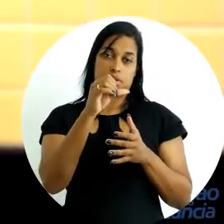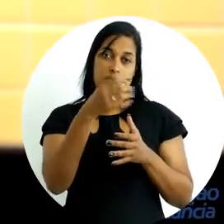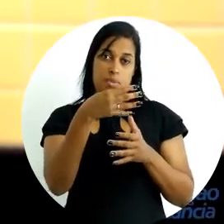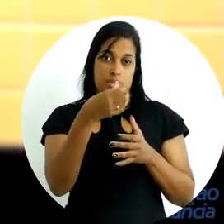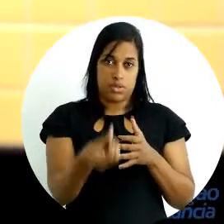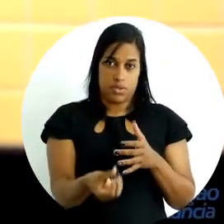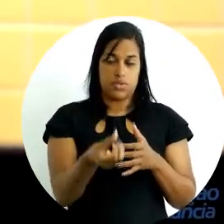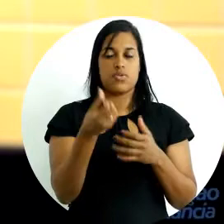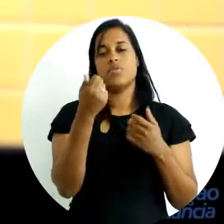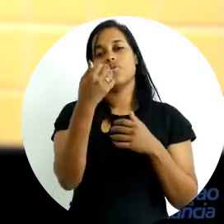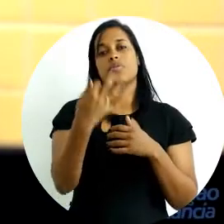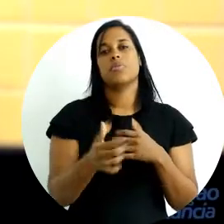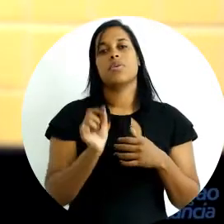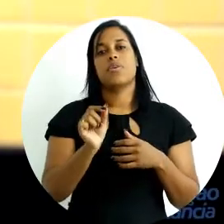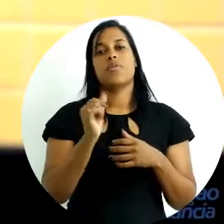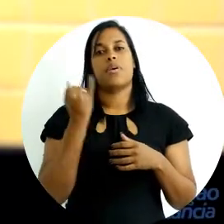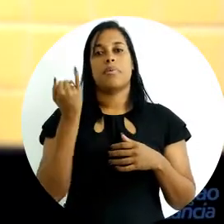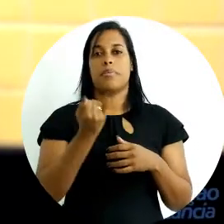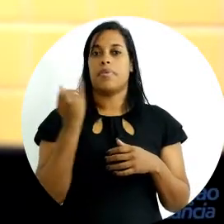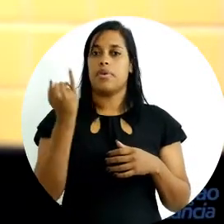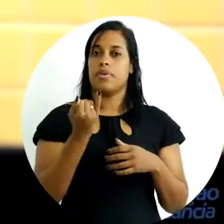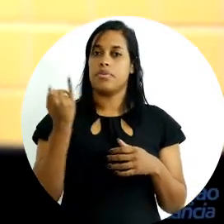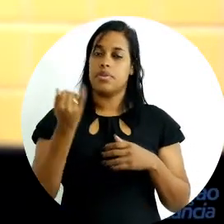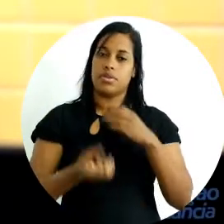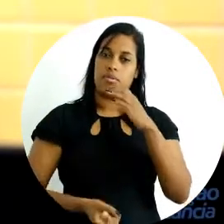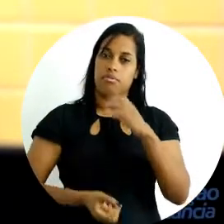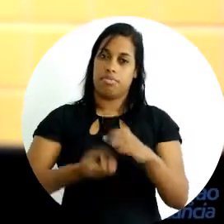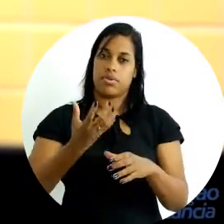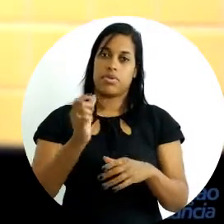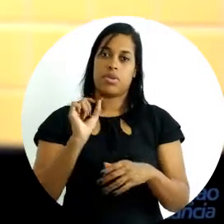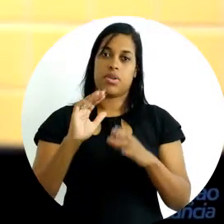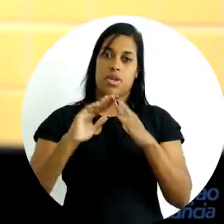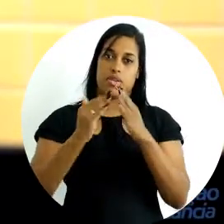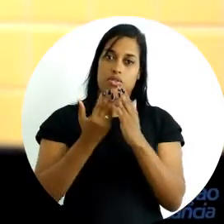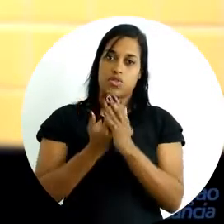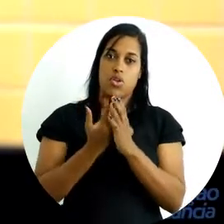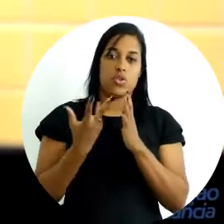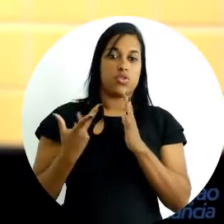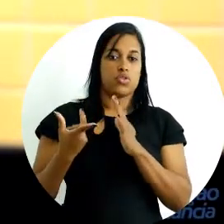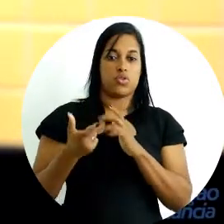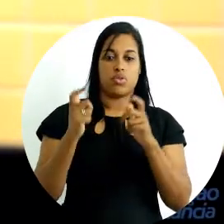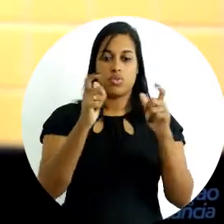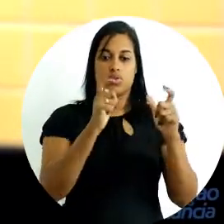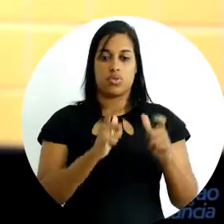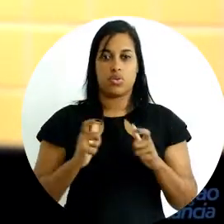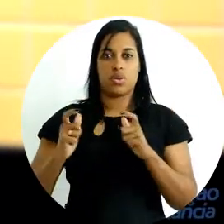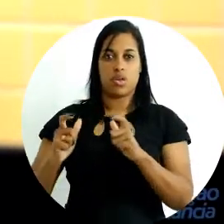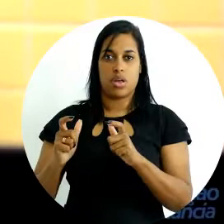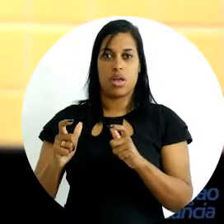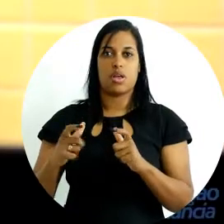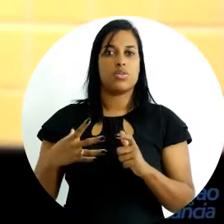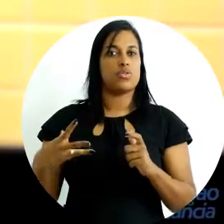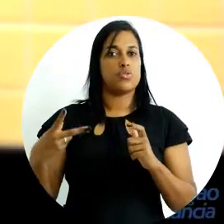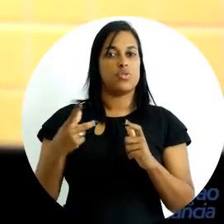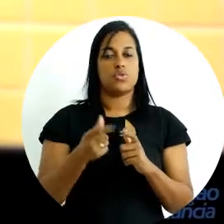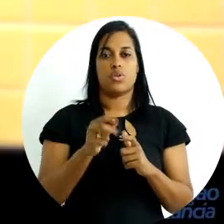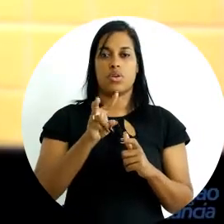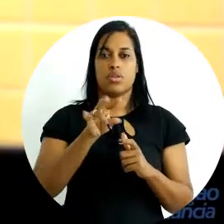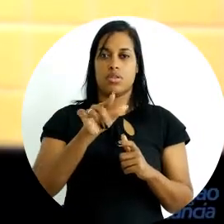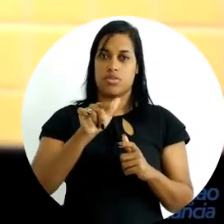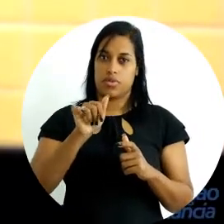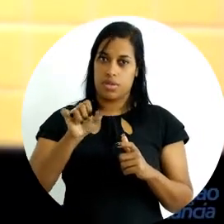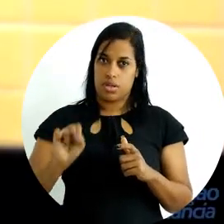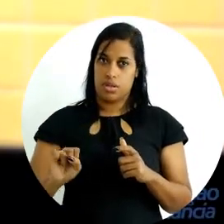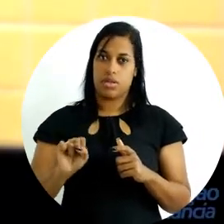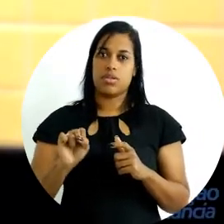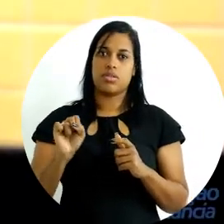Essa lei, ela falava que era importante que se criassem escolas em todos os locais, em todas as